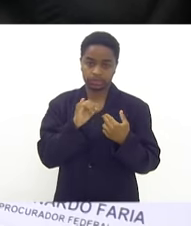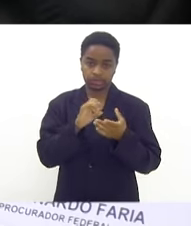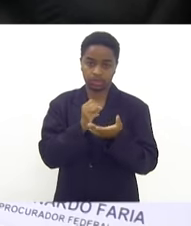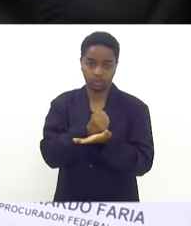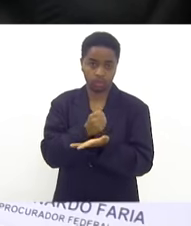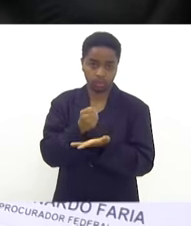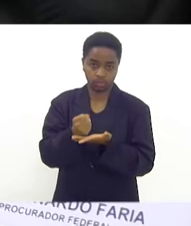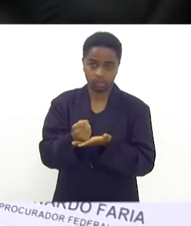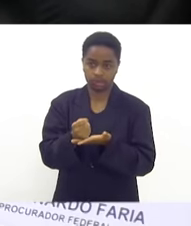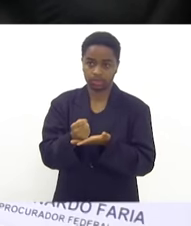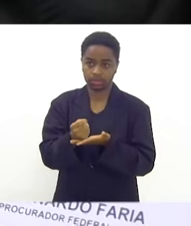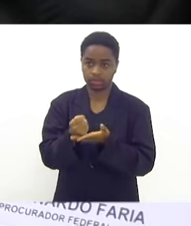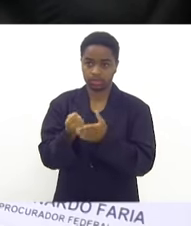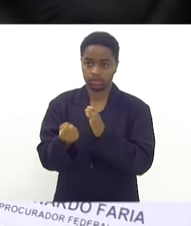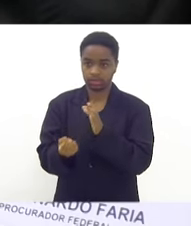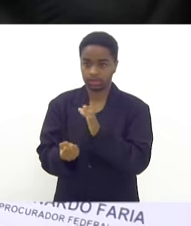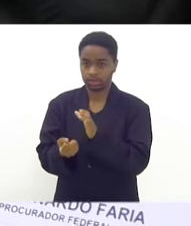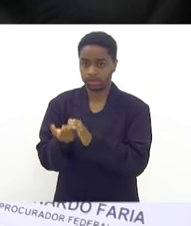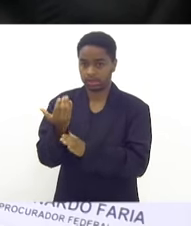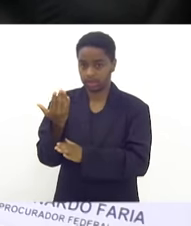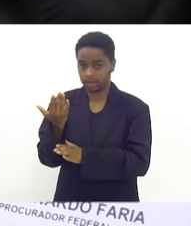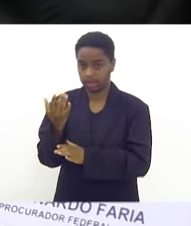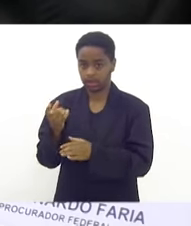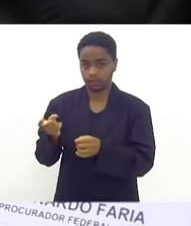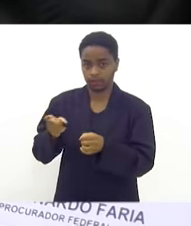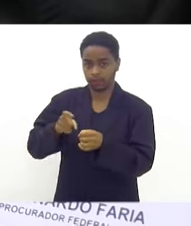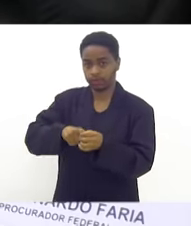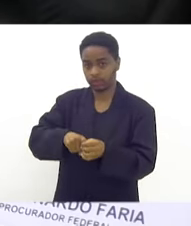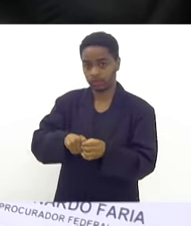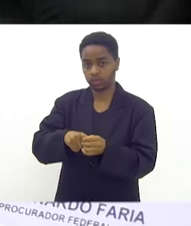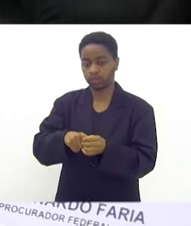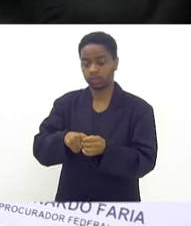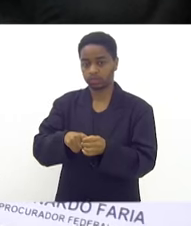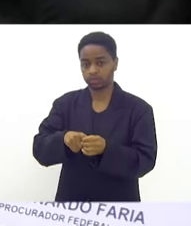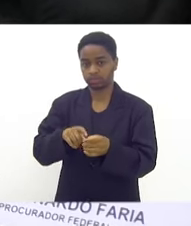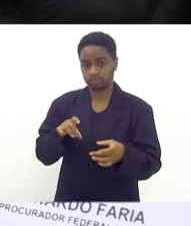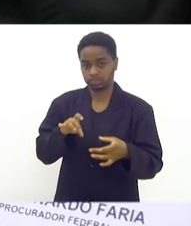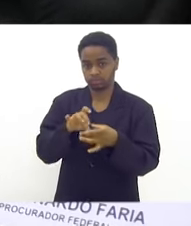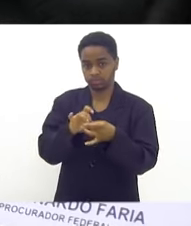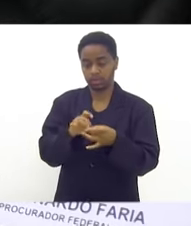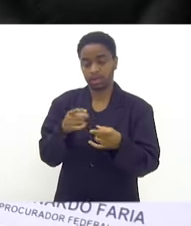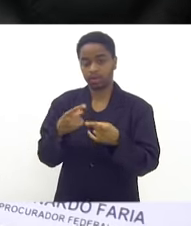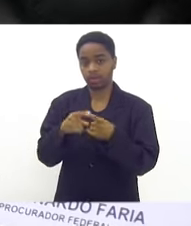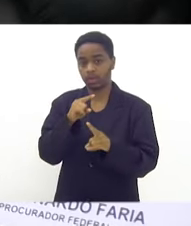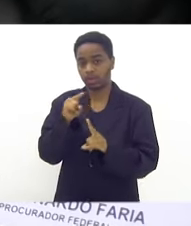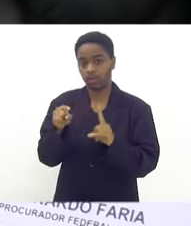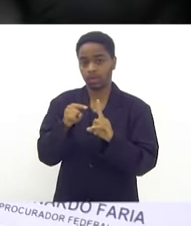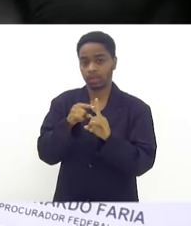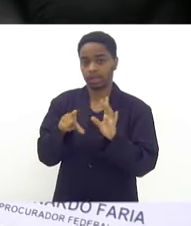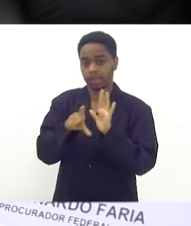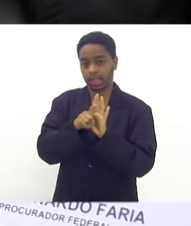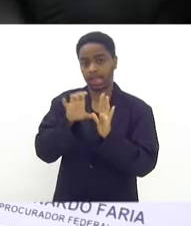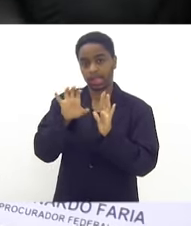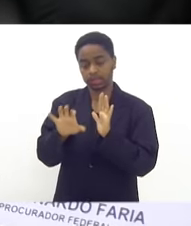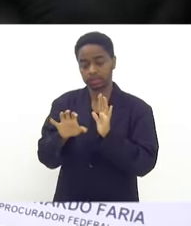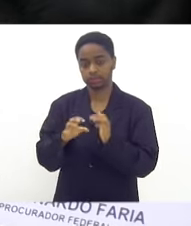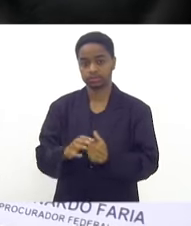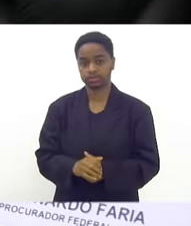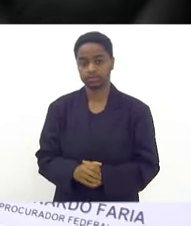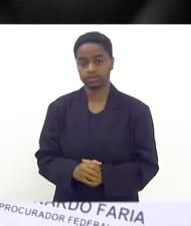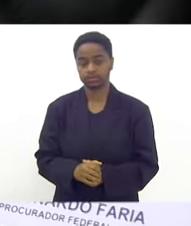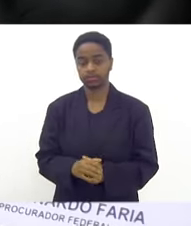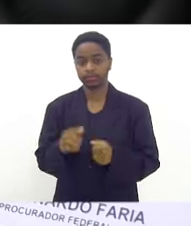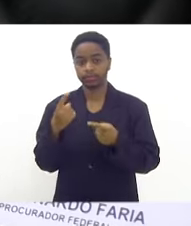que cria cria a vinculação objetiva porque o objetivo da lei foi esse de alguma forma o